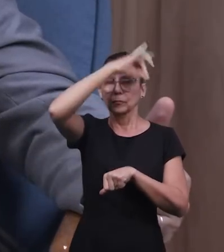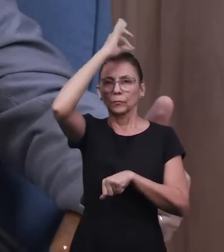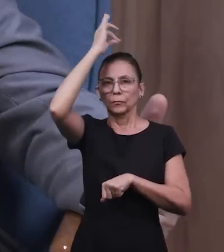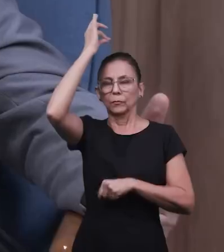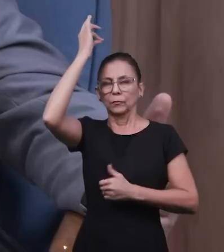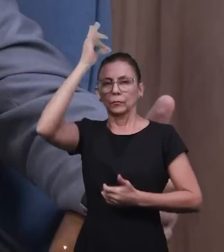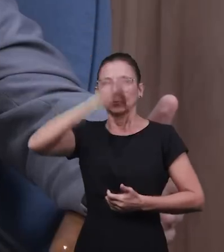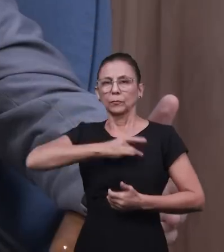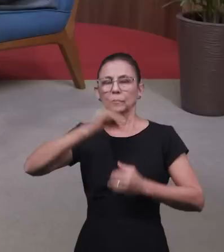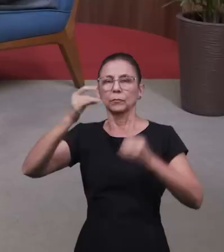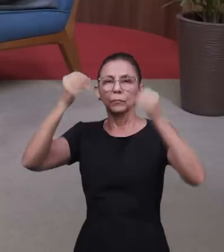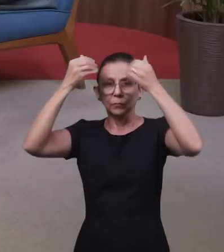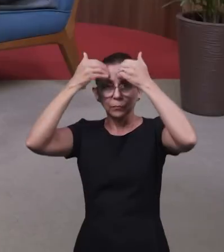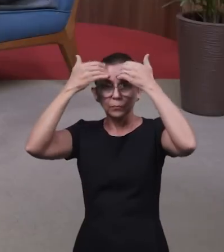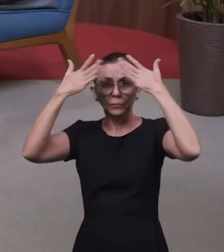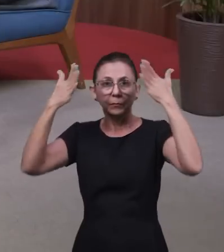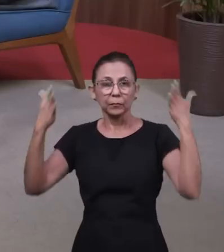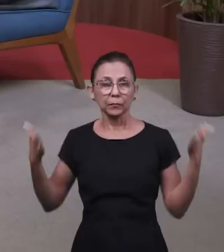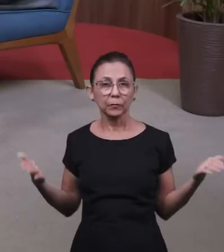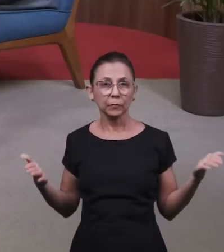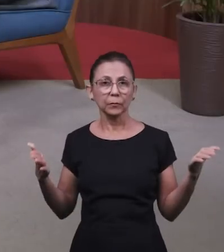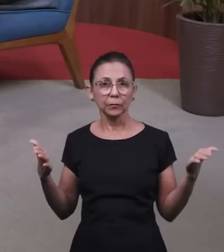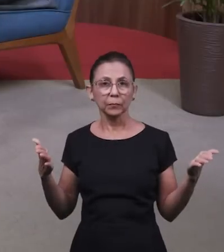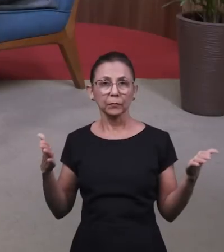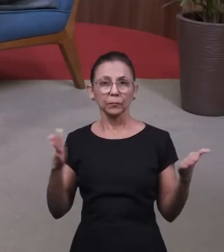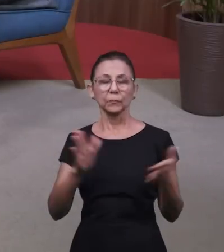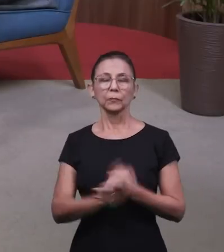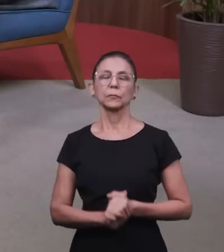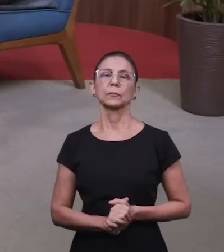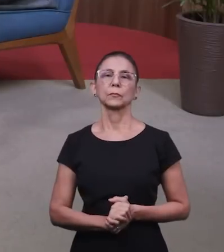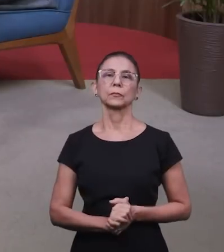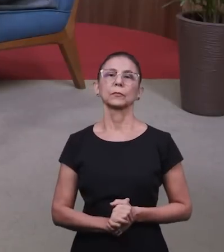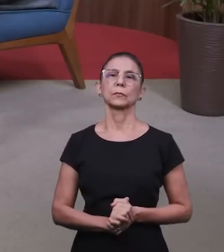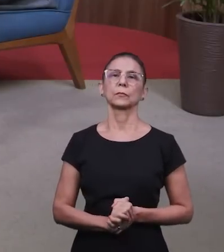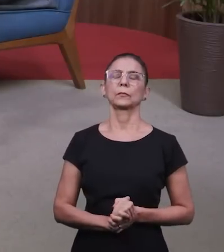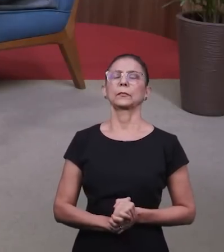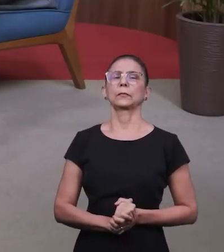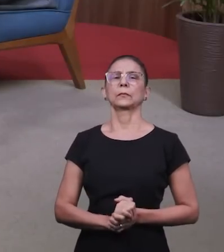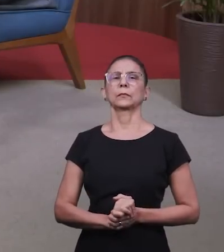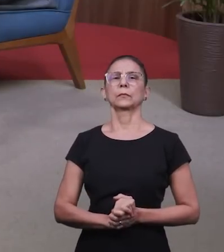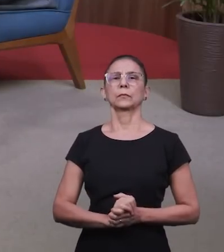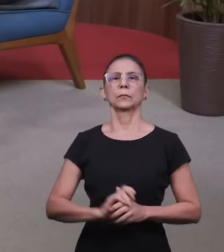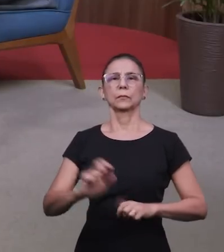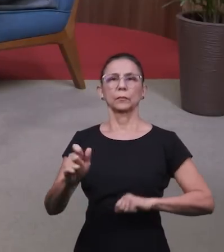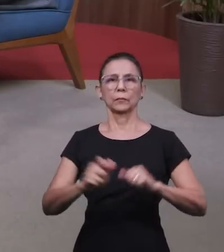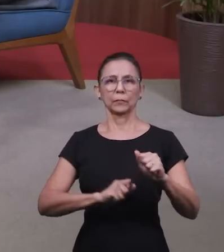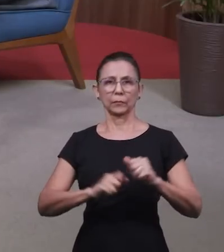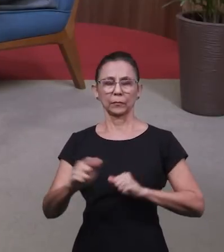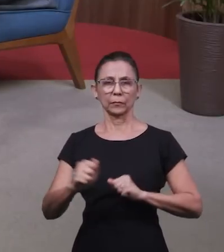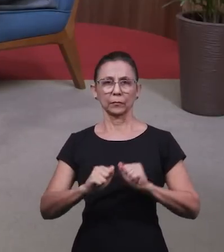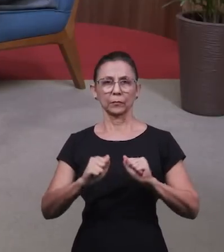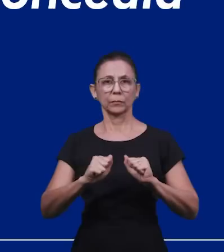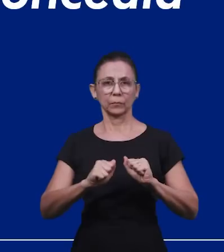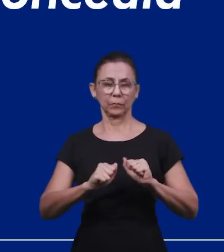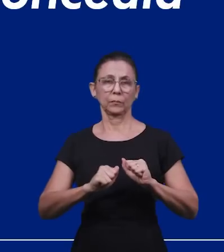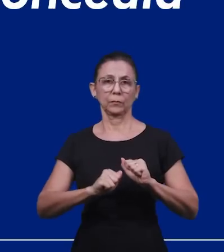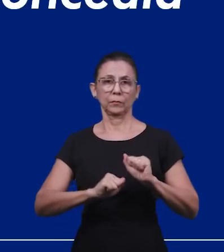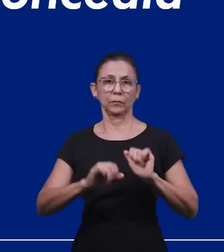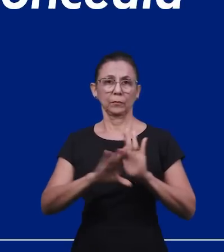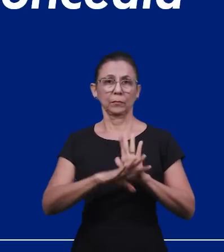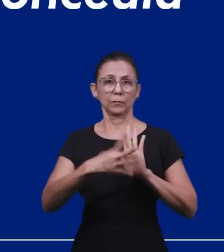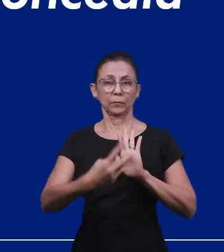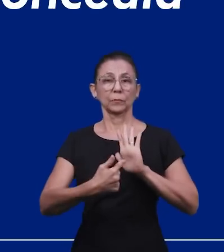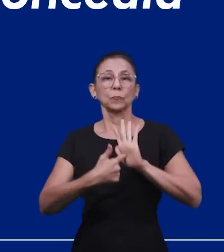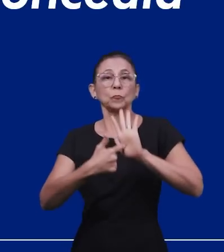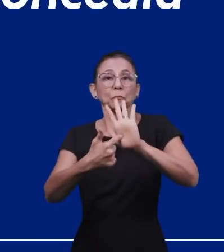E no livro de Atos dos Apóstolos, no capítulo 2, verso 4, fala exatamente sobre isso. E todos foram cheios do Espírito Santo e começaram a falar em